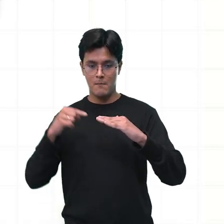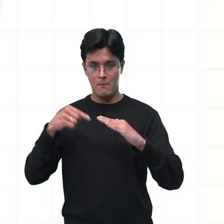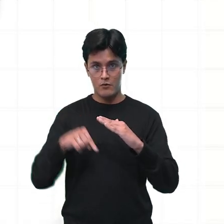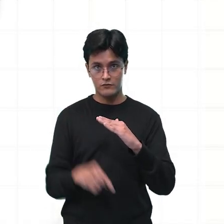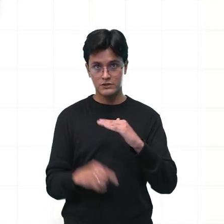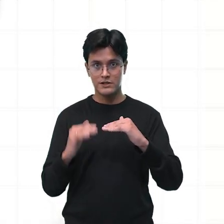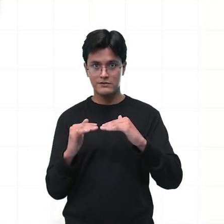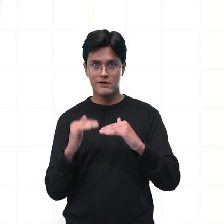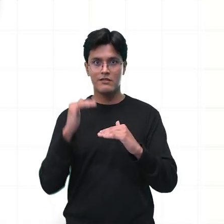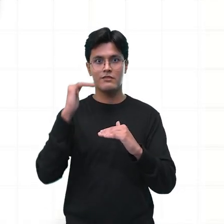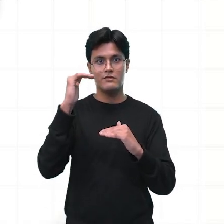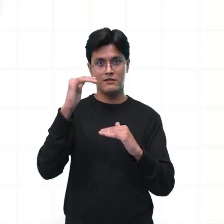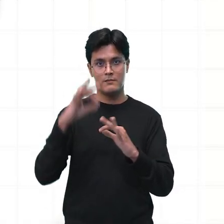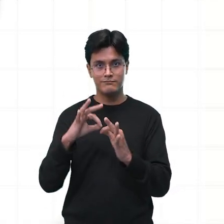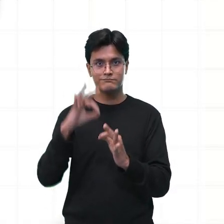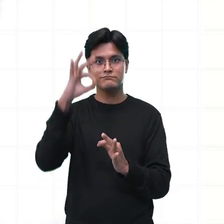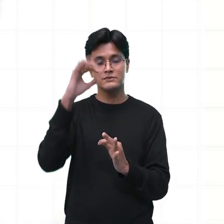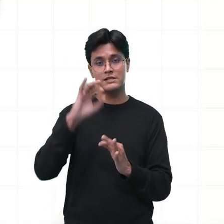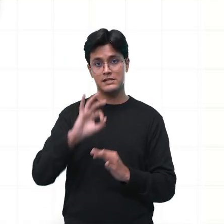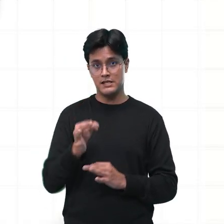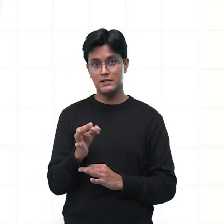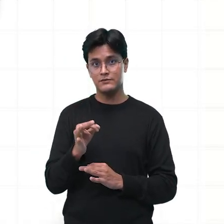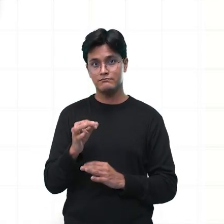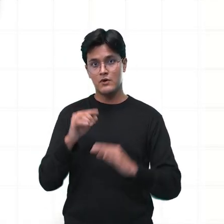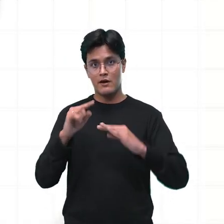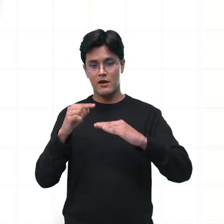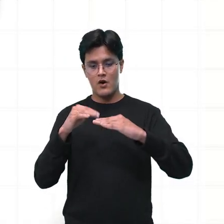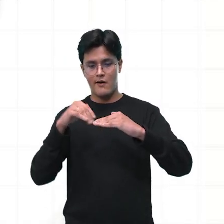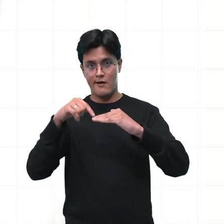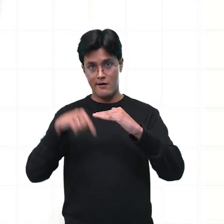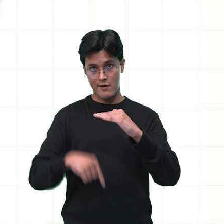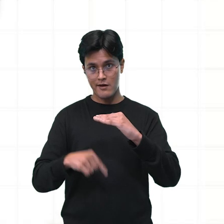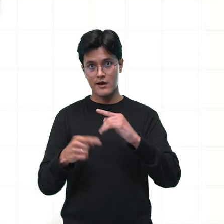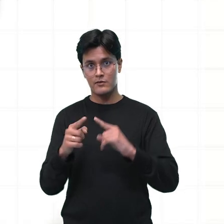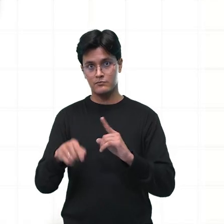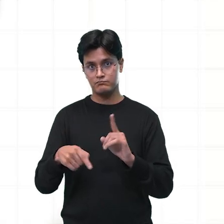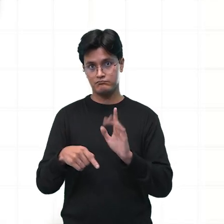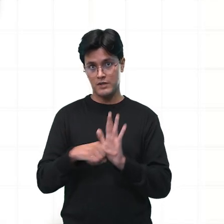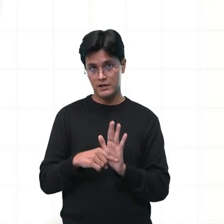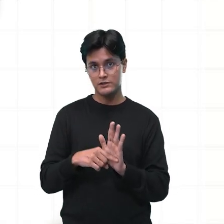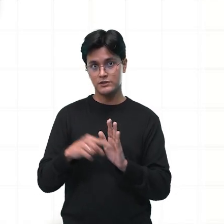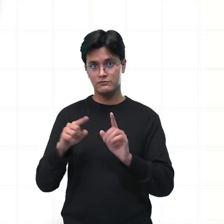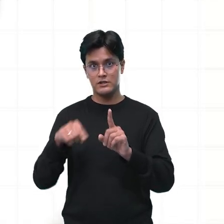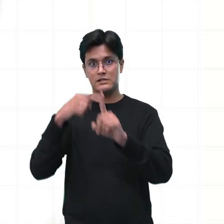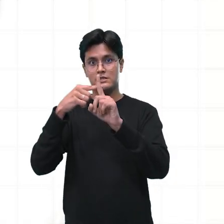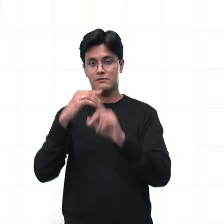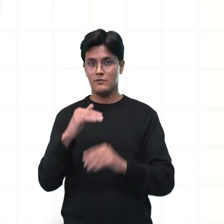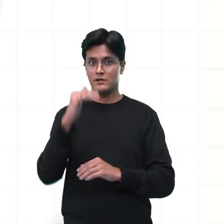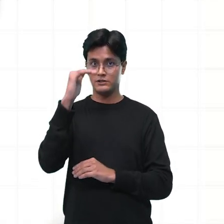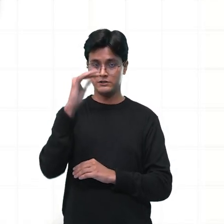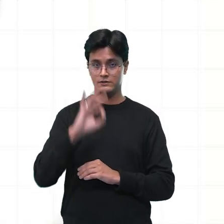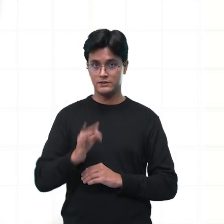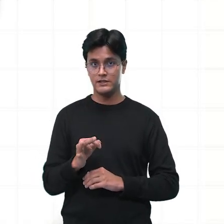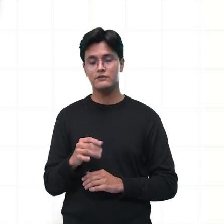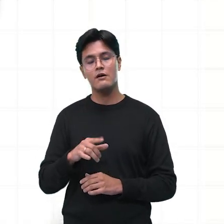é negativo, tá certo? Então aqui é um bom exemplo de números inteiros, tá certo?